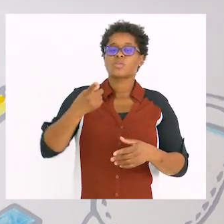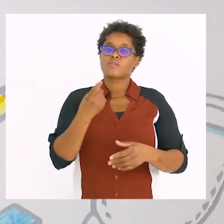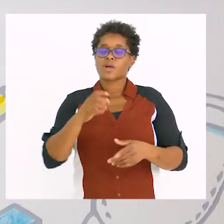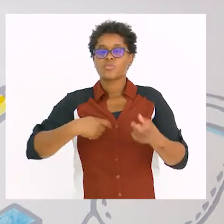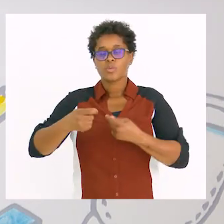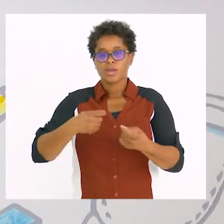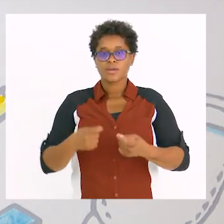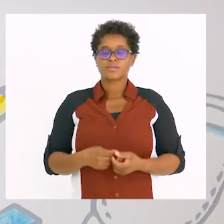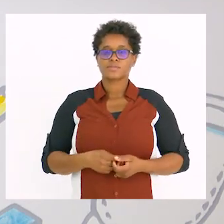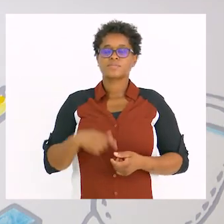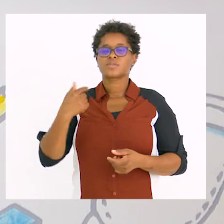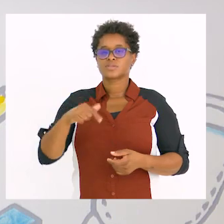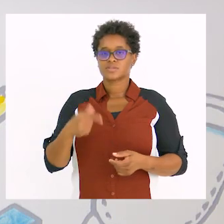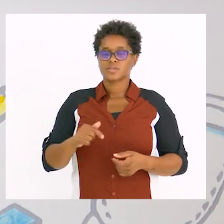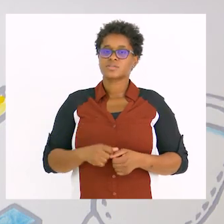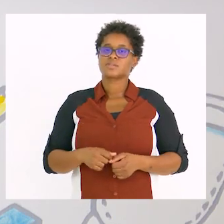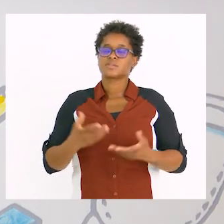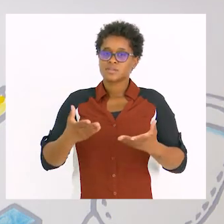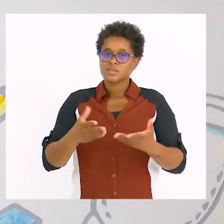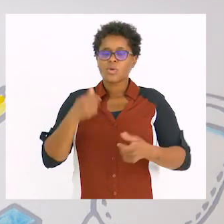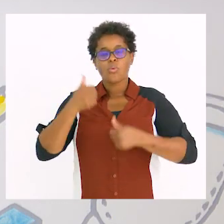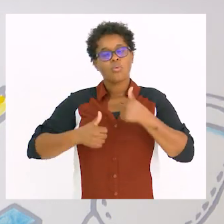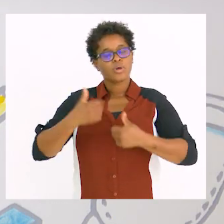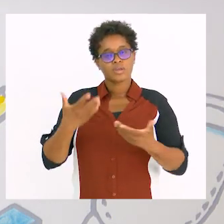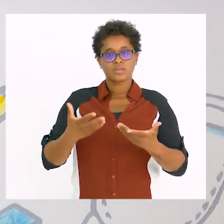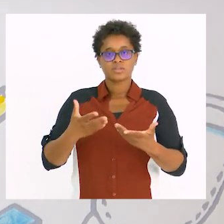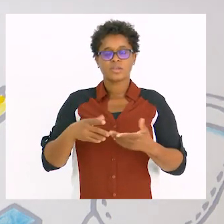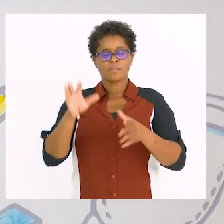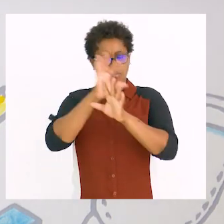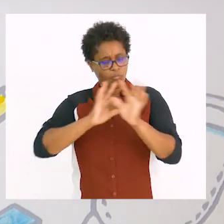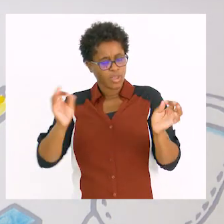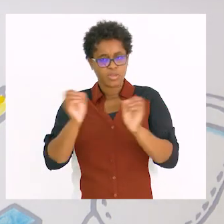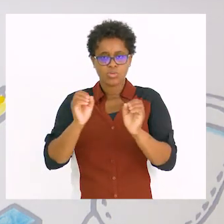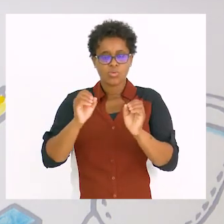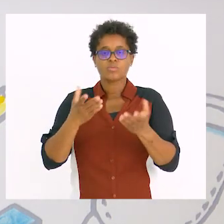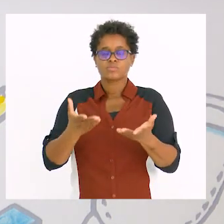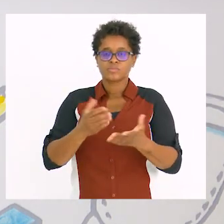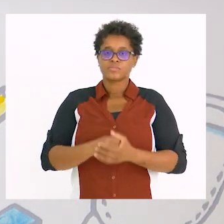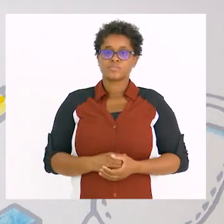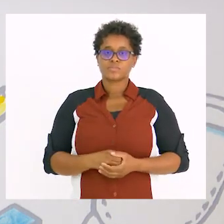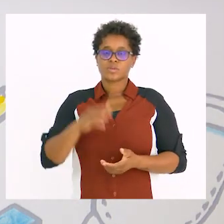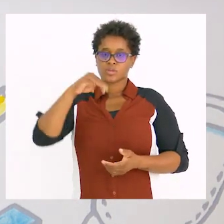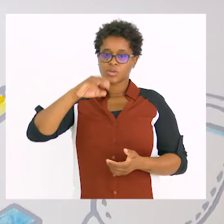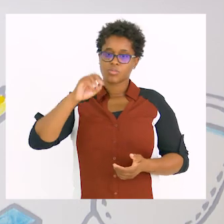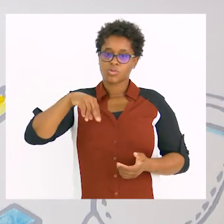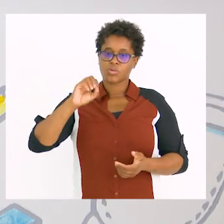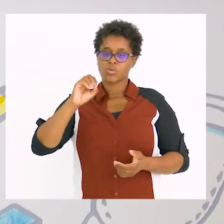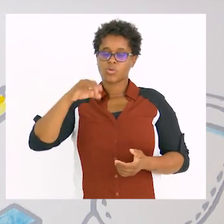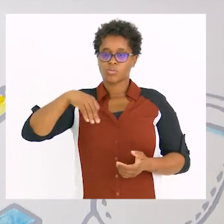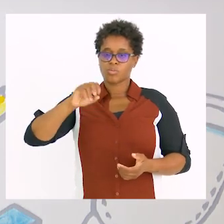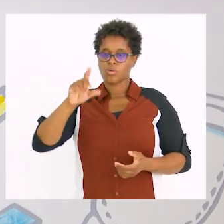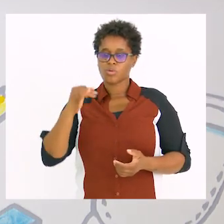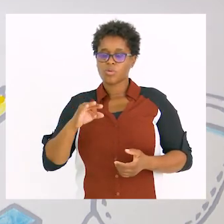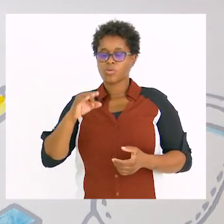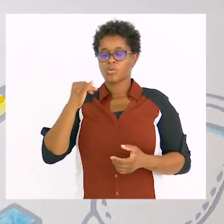do mercado? É a existência de concorrência imperfeita, no caso do monopólio. E